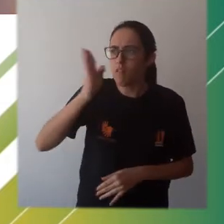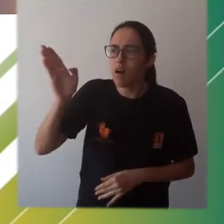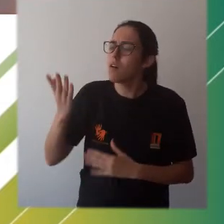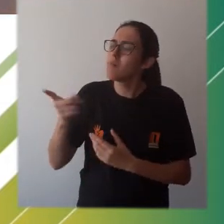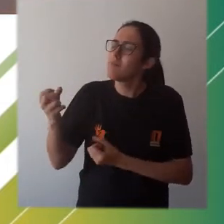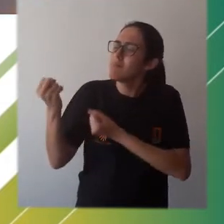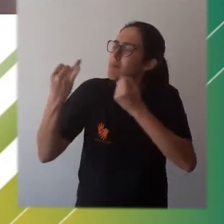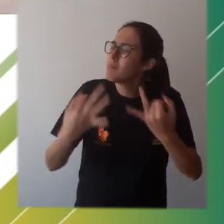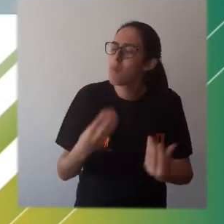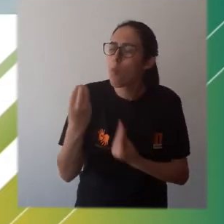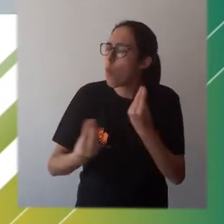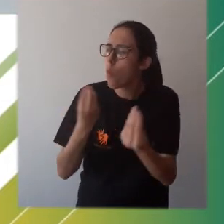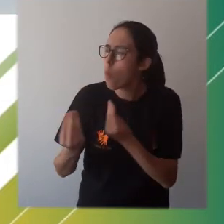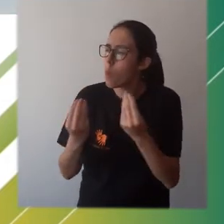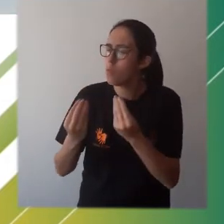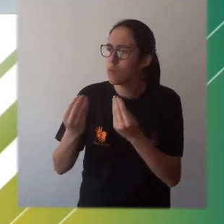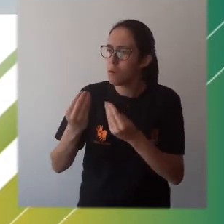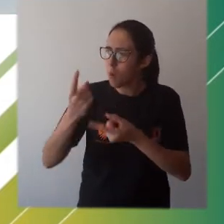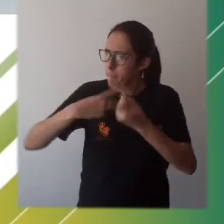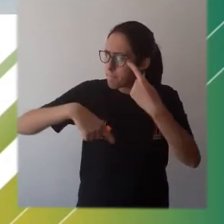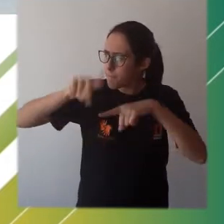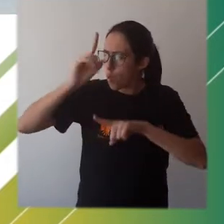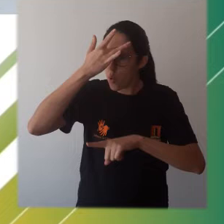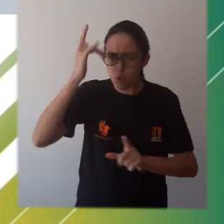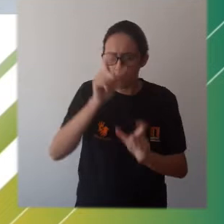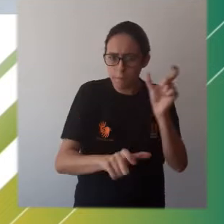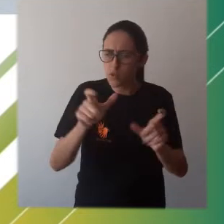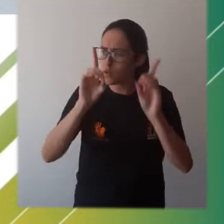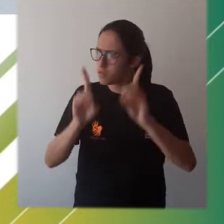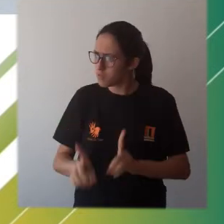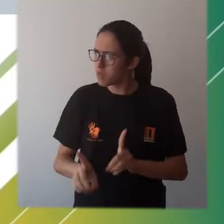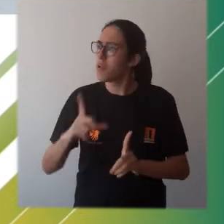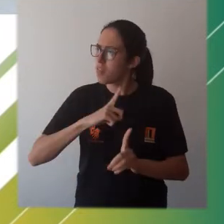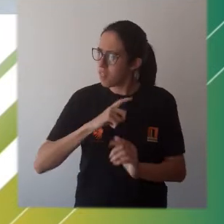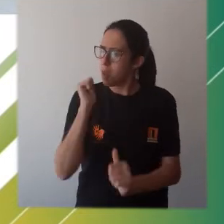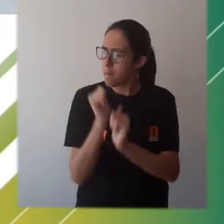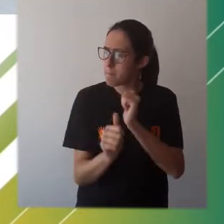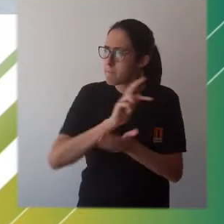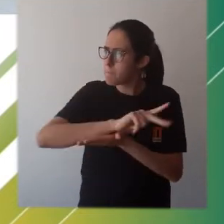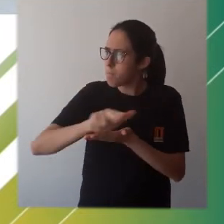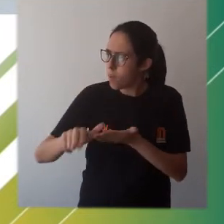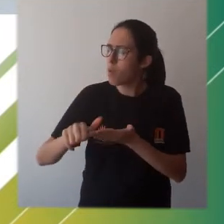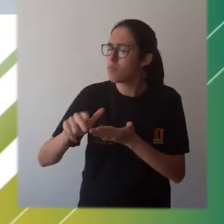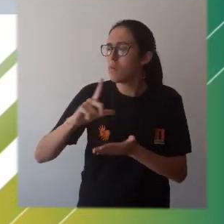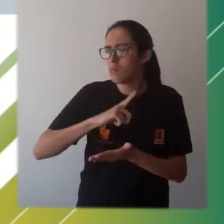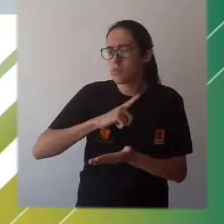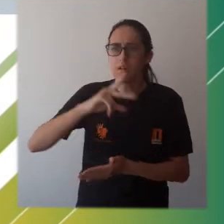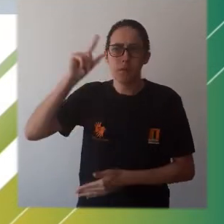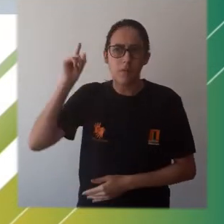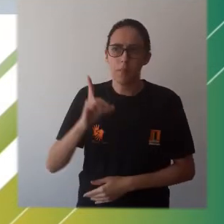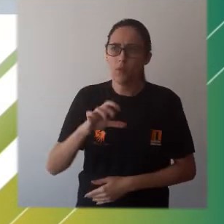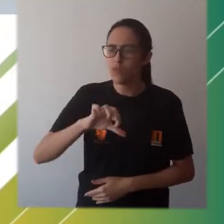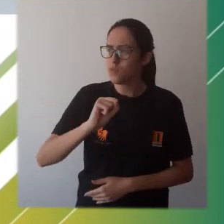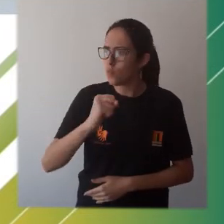tal. Eu queria que você falasse um pouquinho dessa evolução do esporte paralímpico, porque a gente teve no tempo de